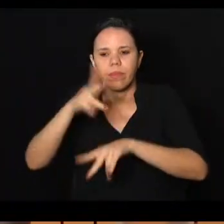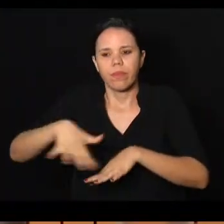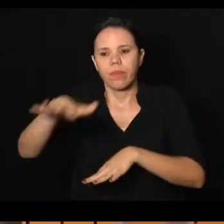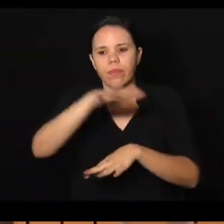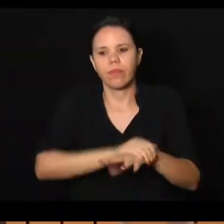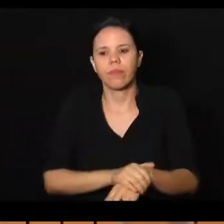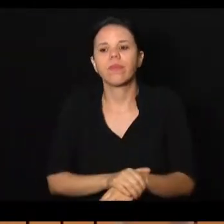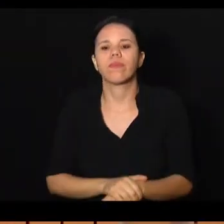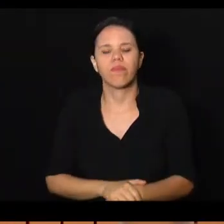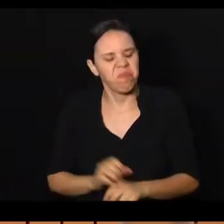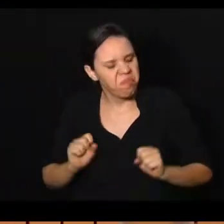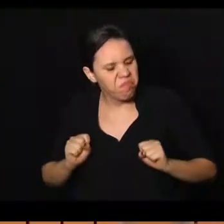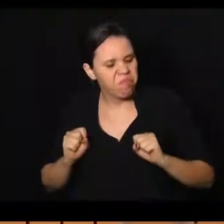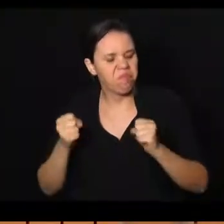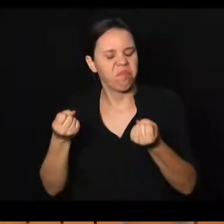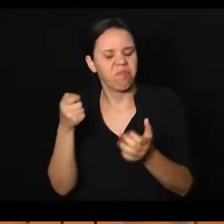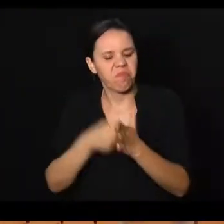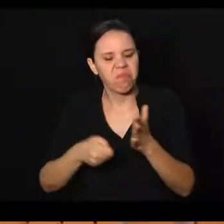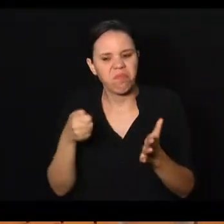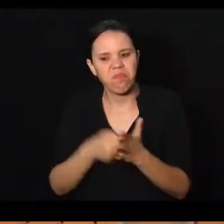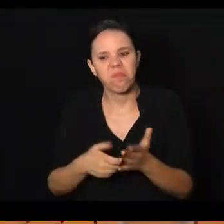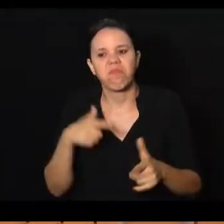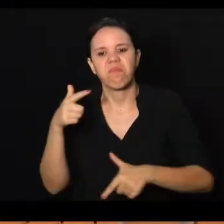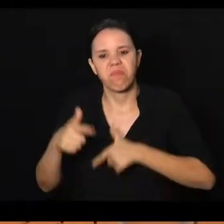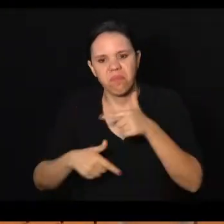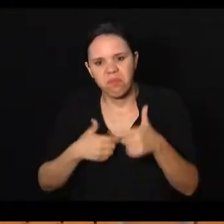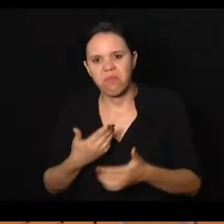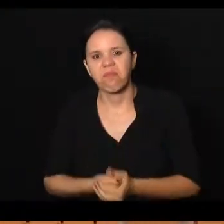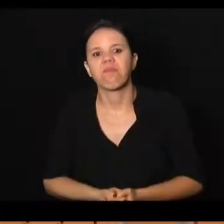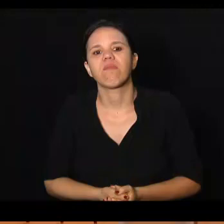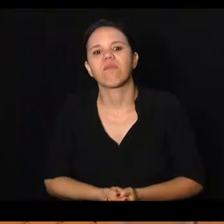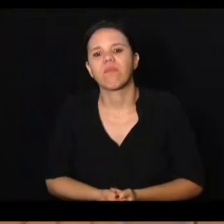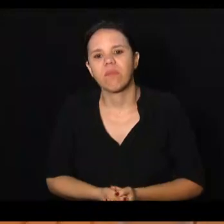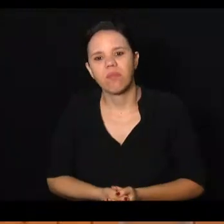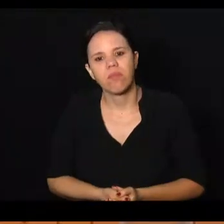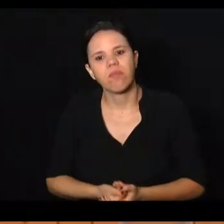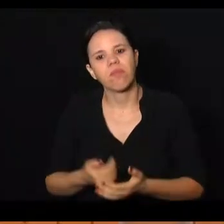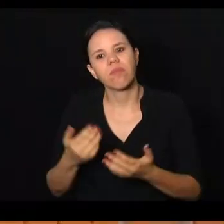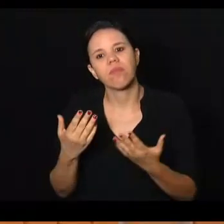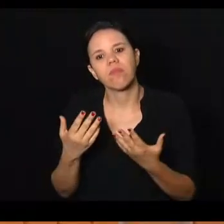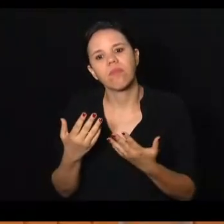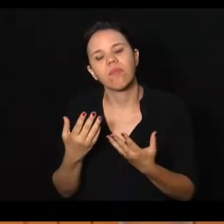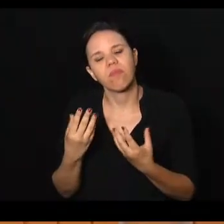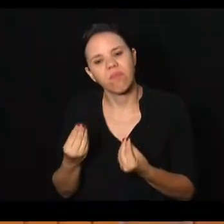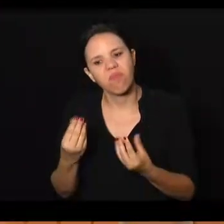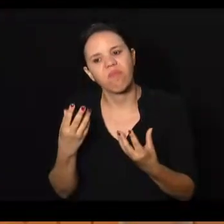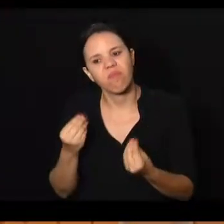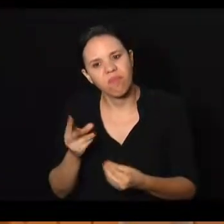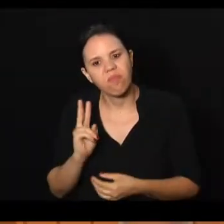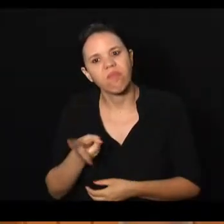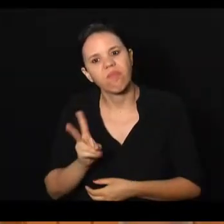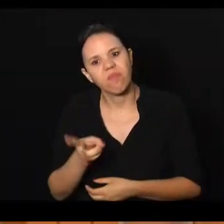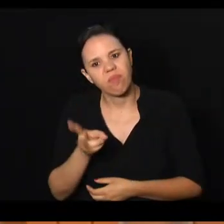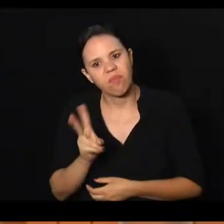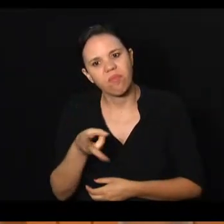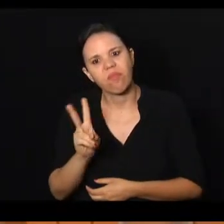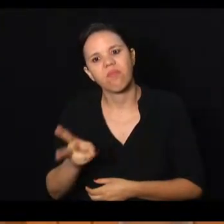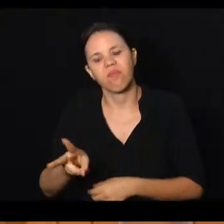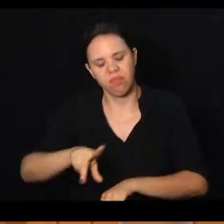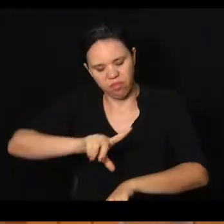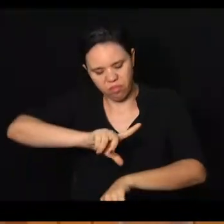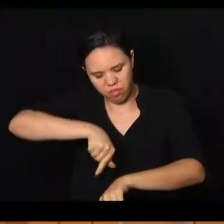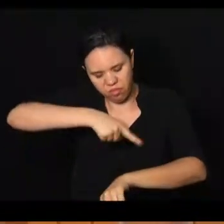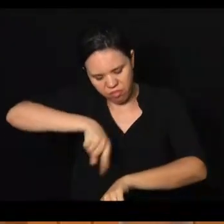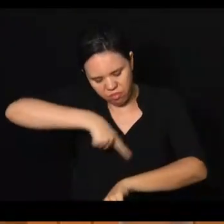é pela população que nós aqui trabalhamos muito, o tempo todo.